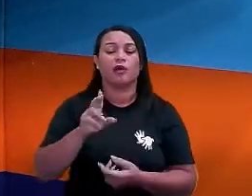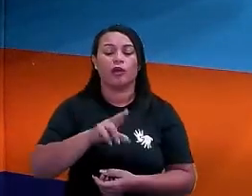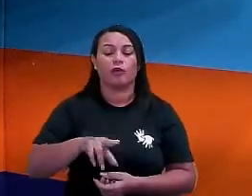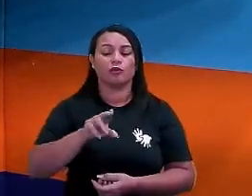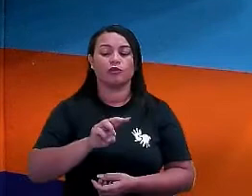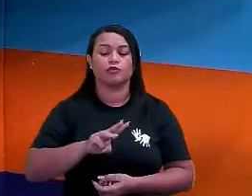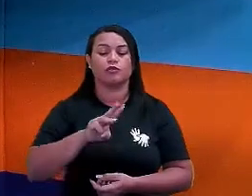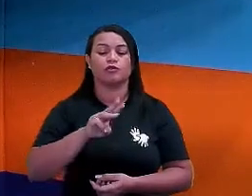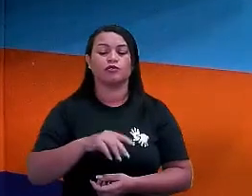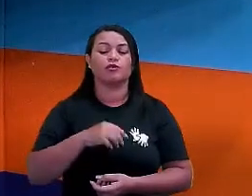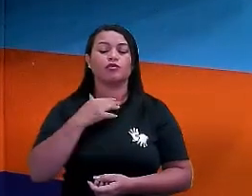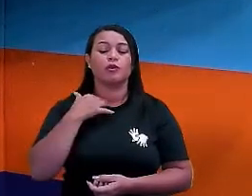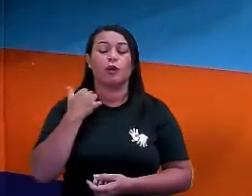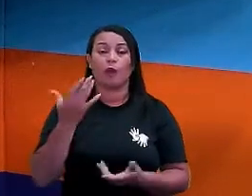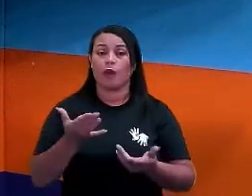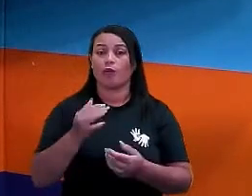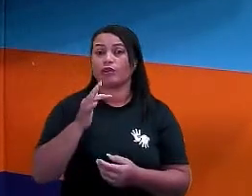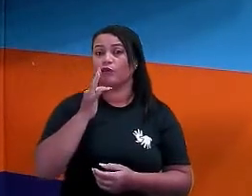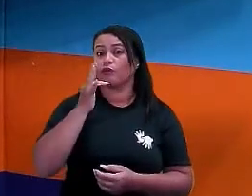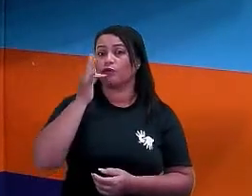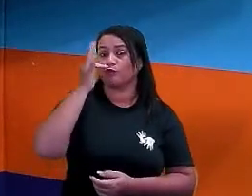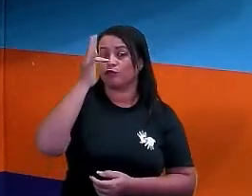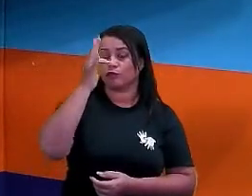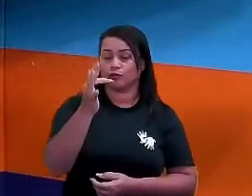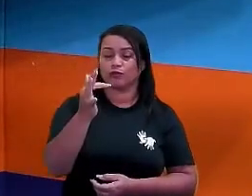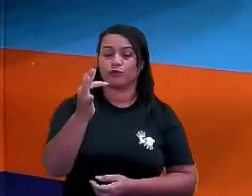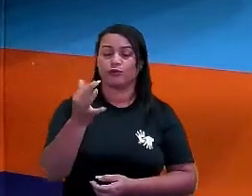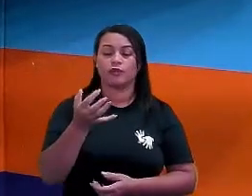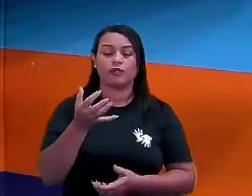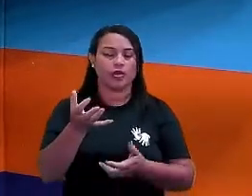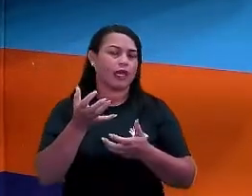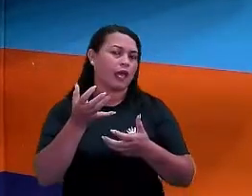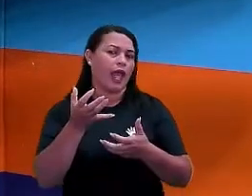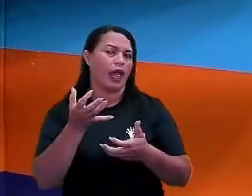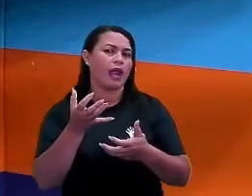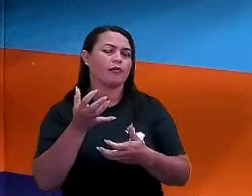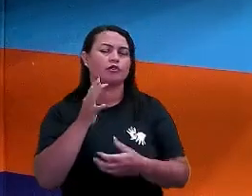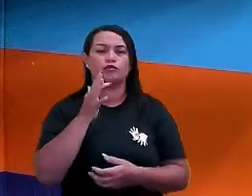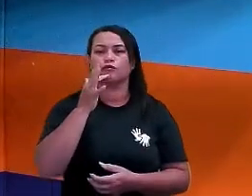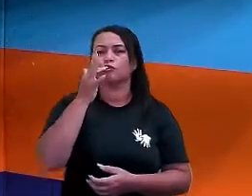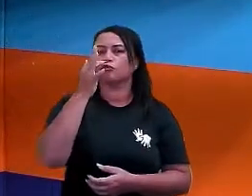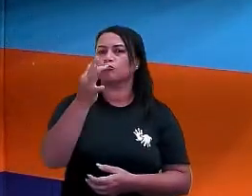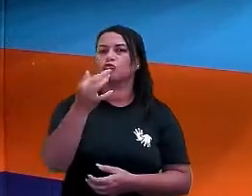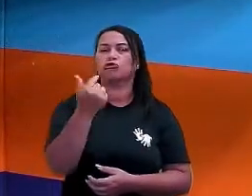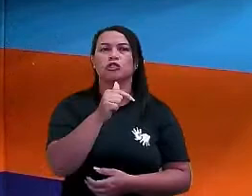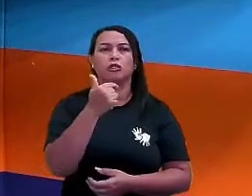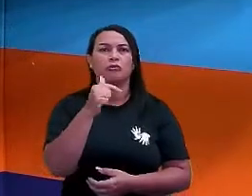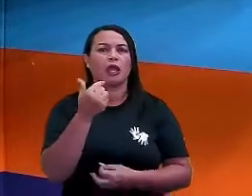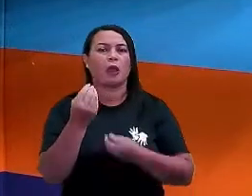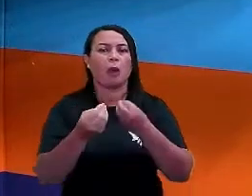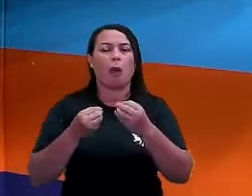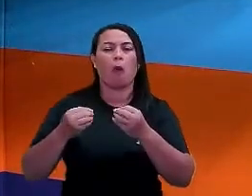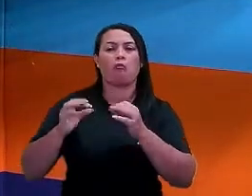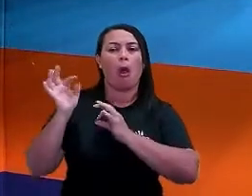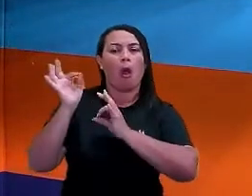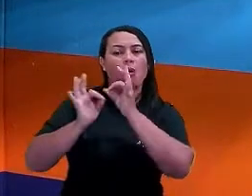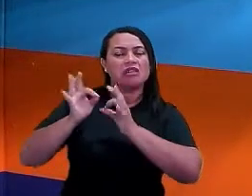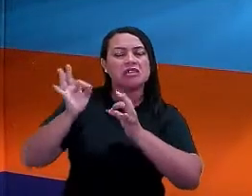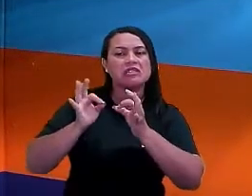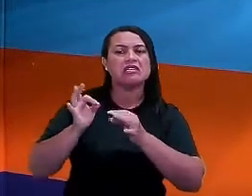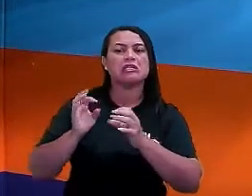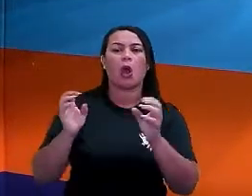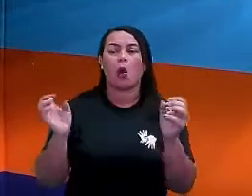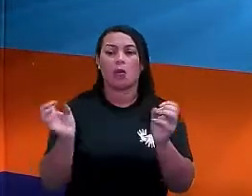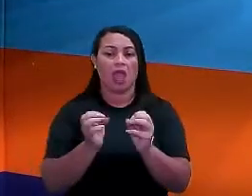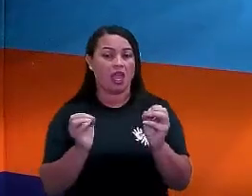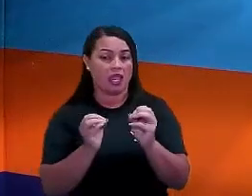Agora, quando é aquele futuro que a gente quer, quando queremos falar de um futuro sem planos, sem nada em